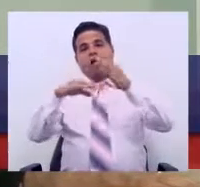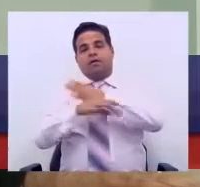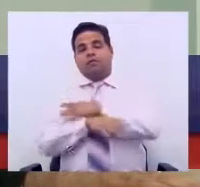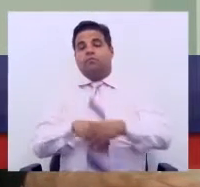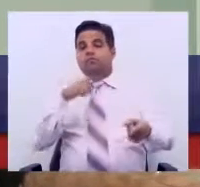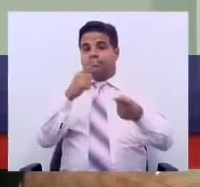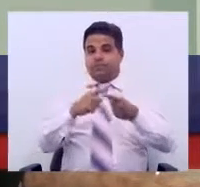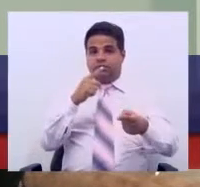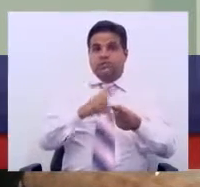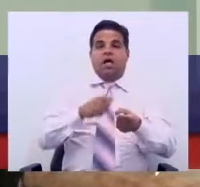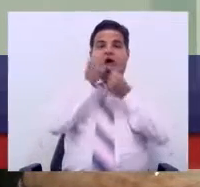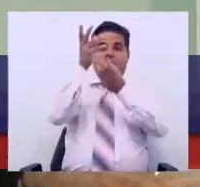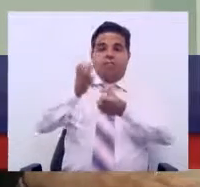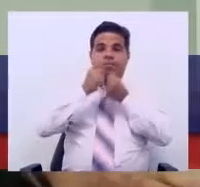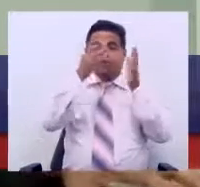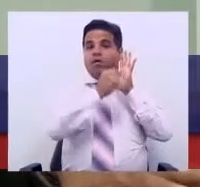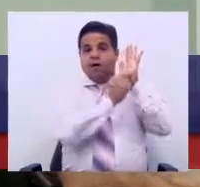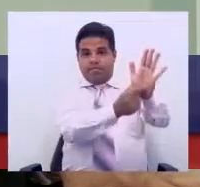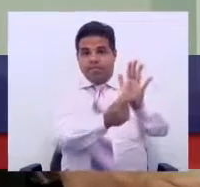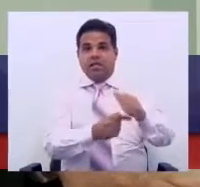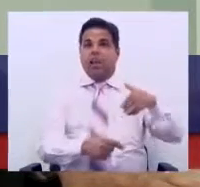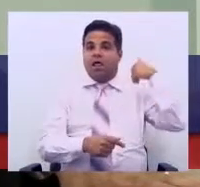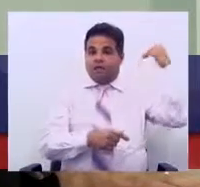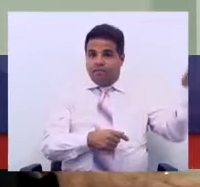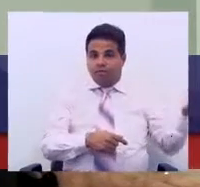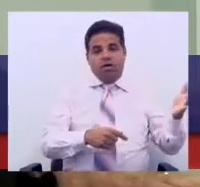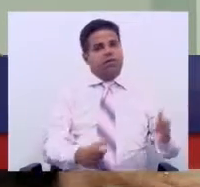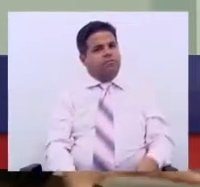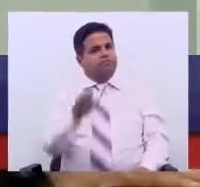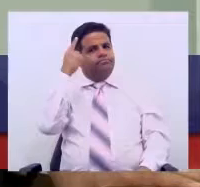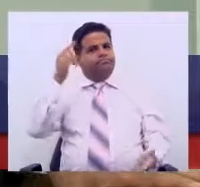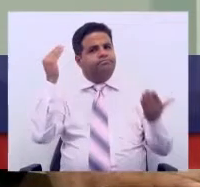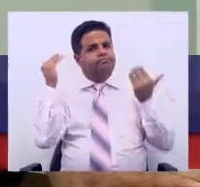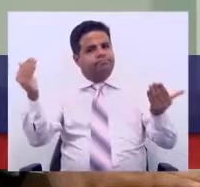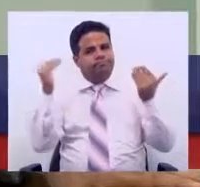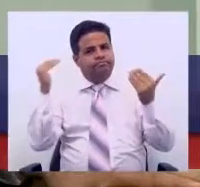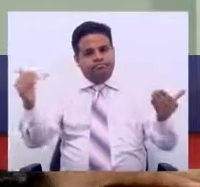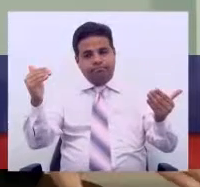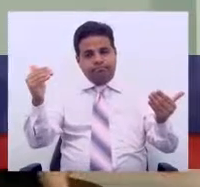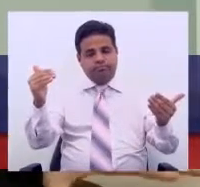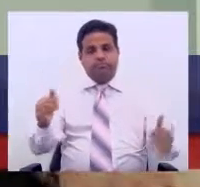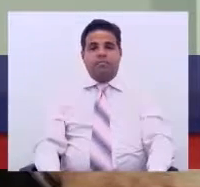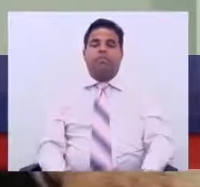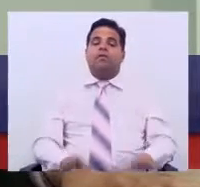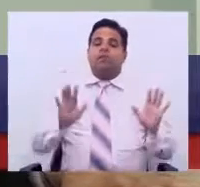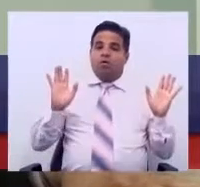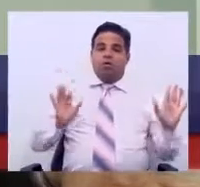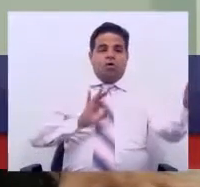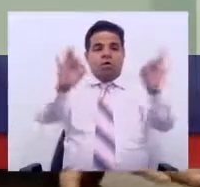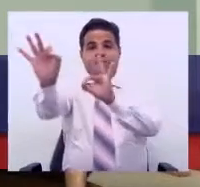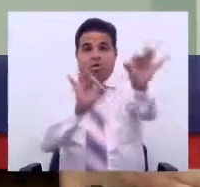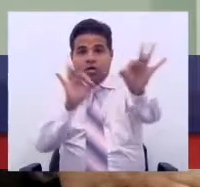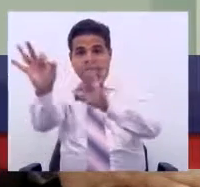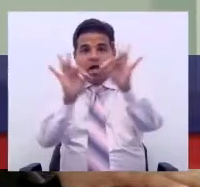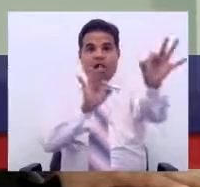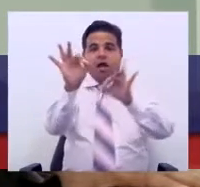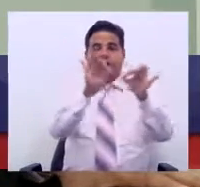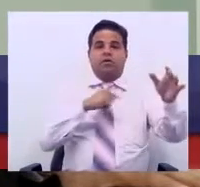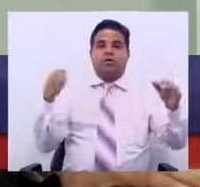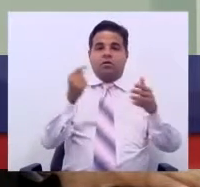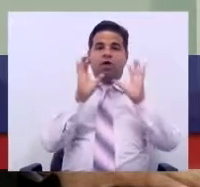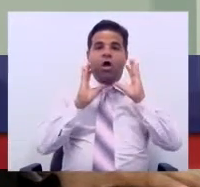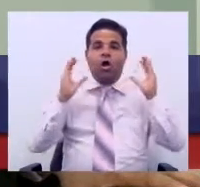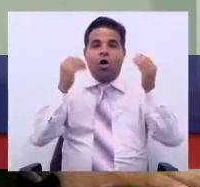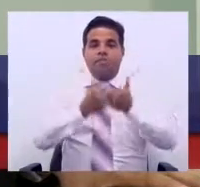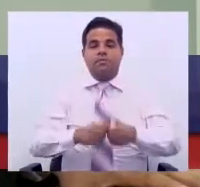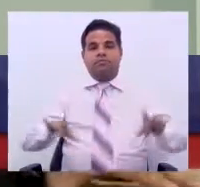porque a informação ali apresentada está equivocada. Senhor presidente, o projeto em questão, a nossa Comissão de